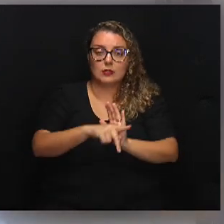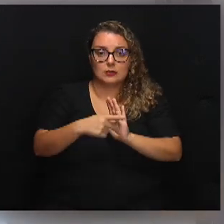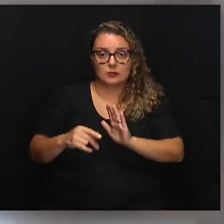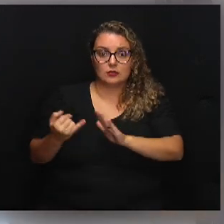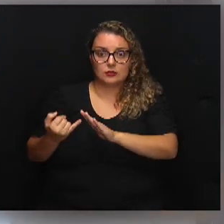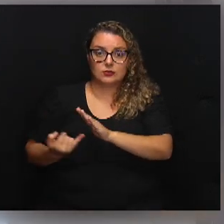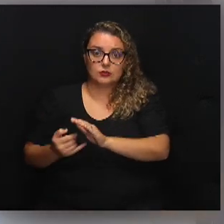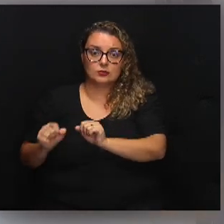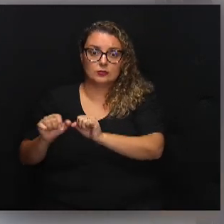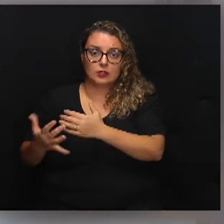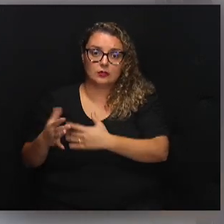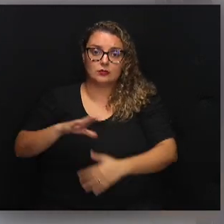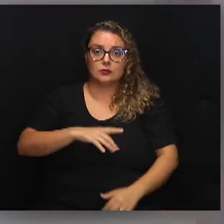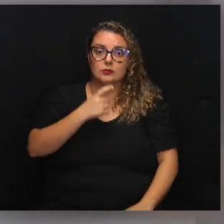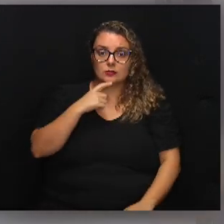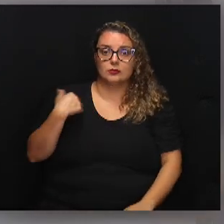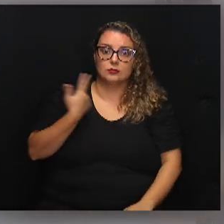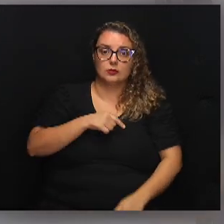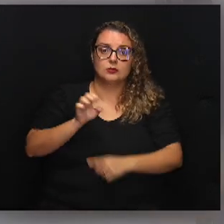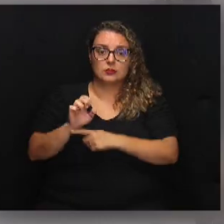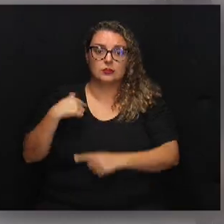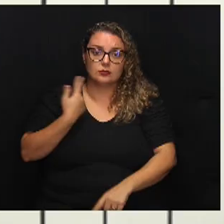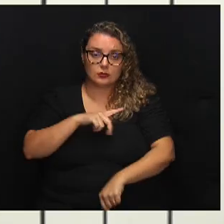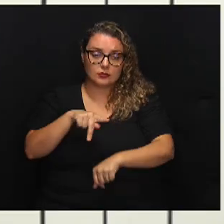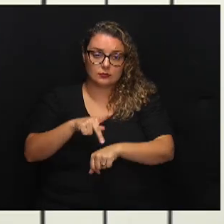Campinas, do nosso estado e do nosso país.